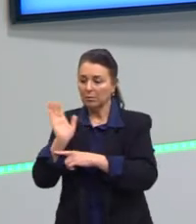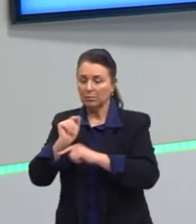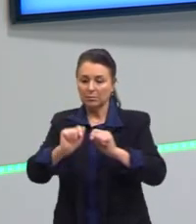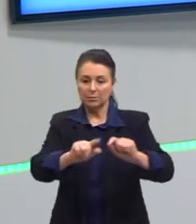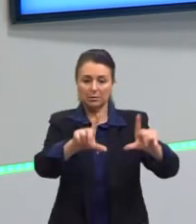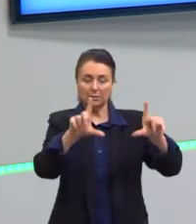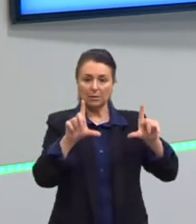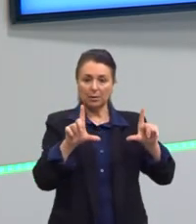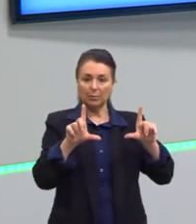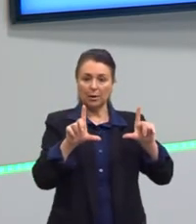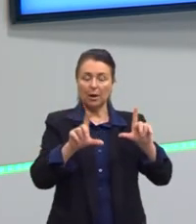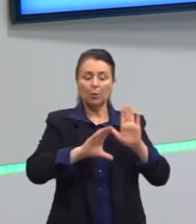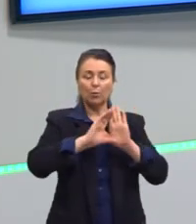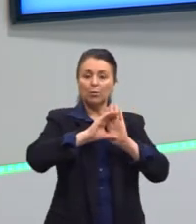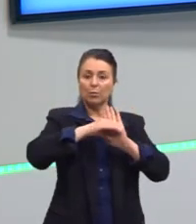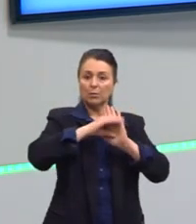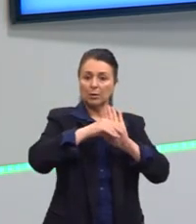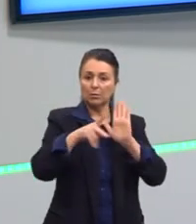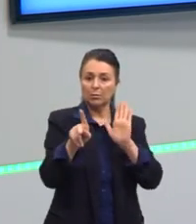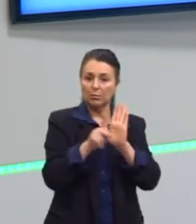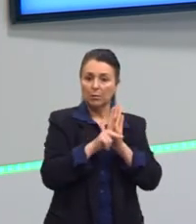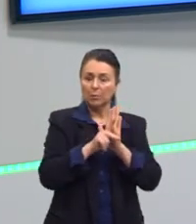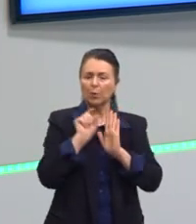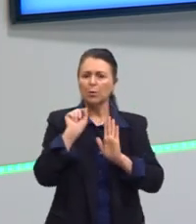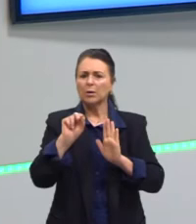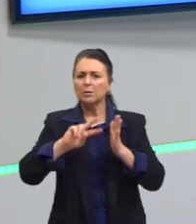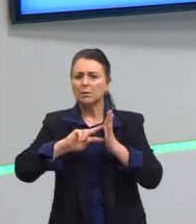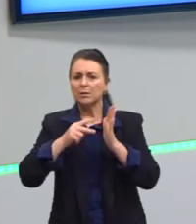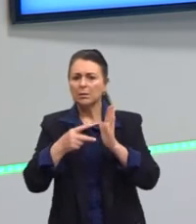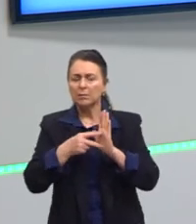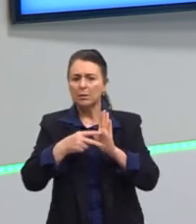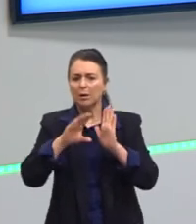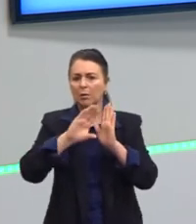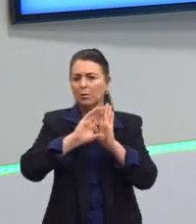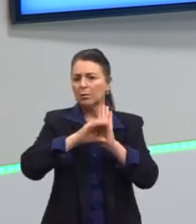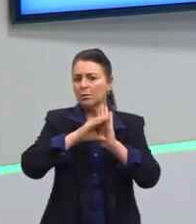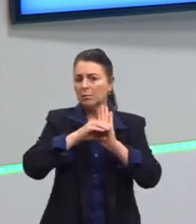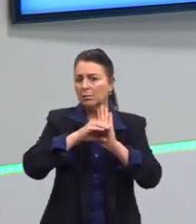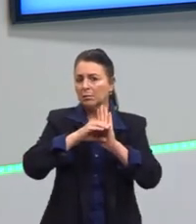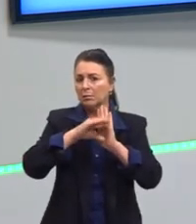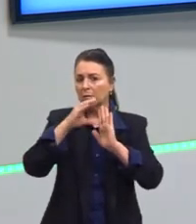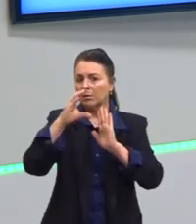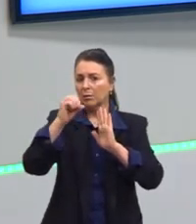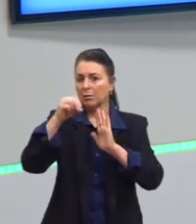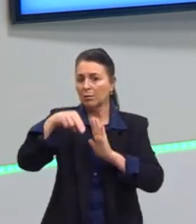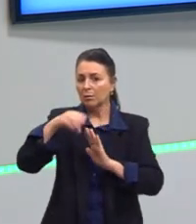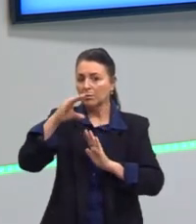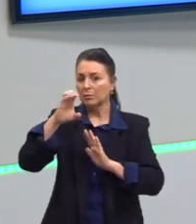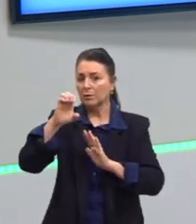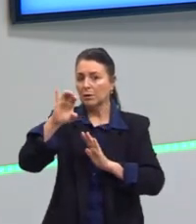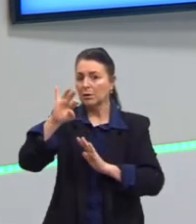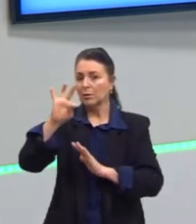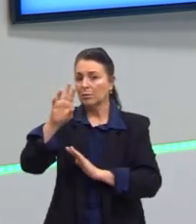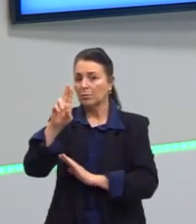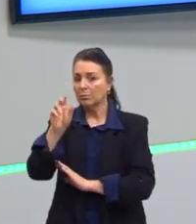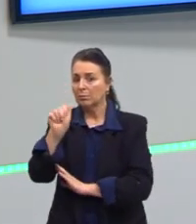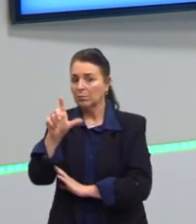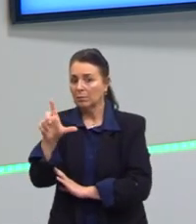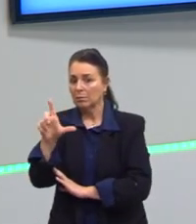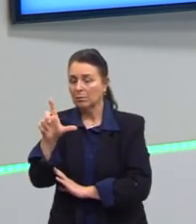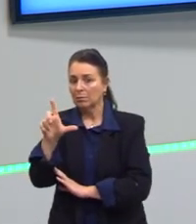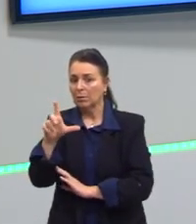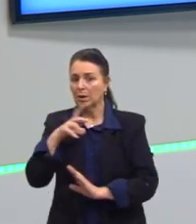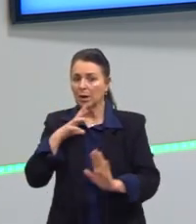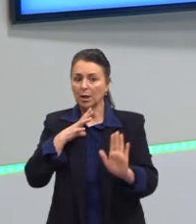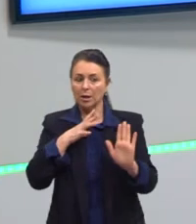definição é um conceito O que que significa ser conceitual texto conceitual é aquele que define